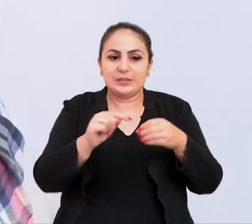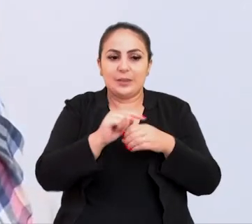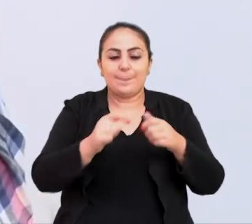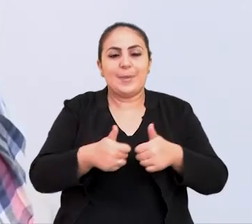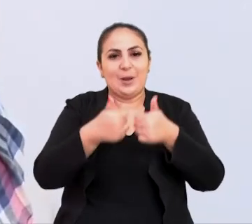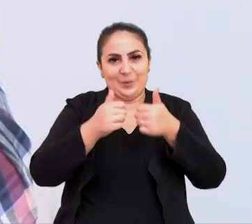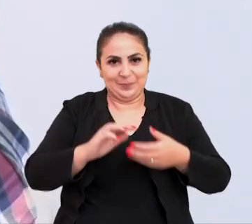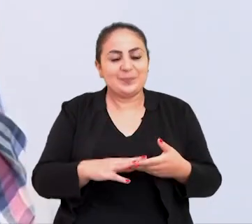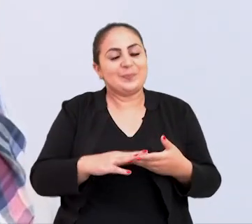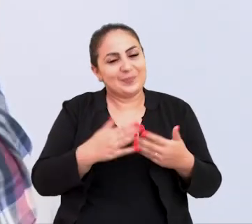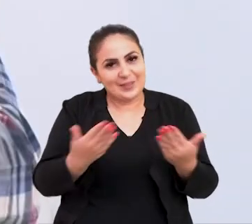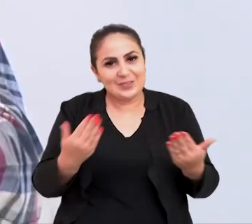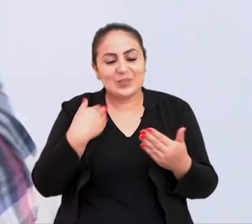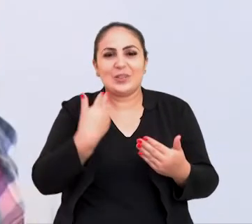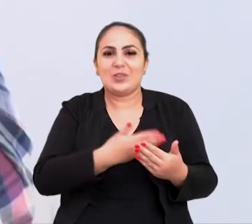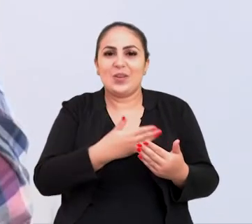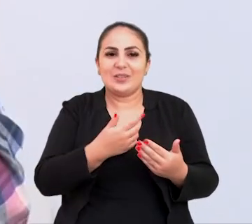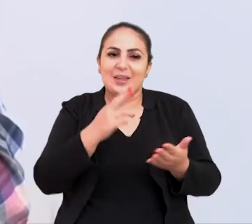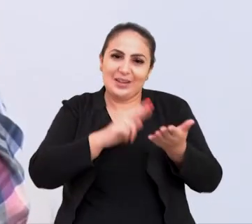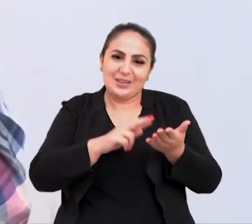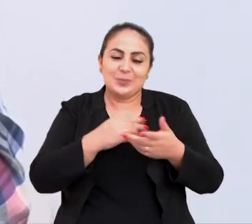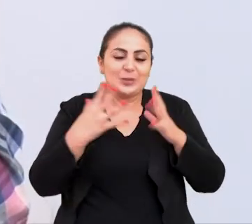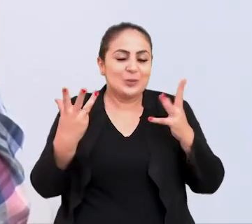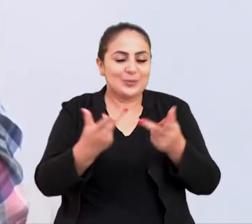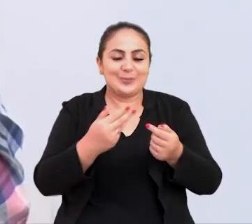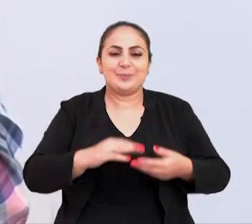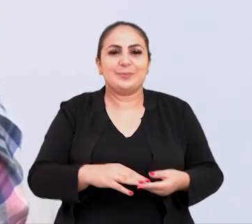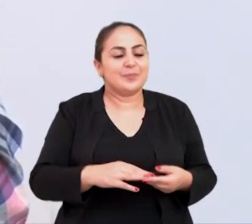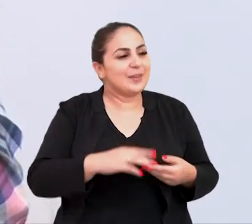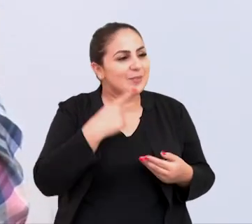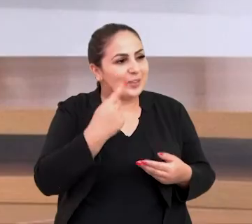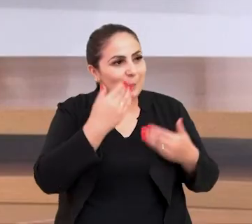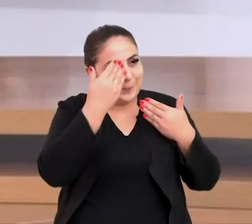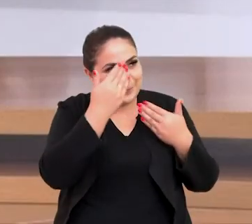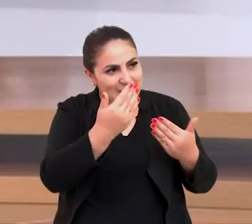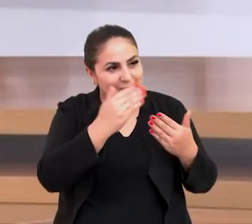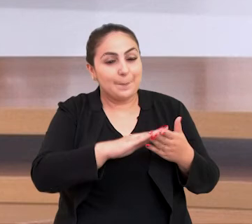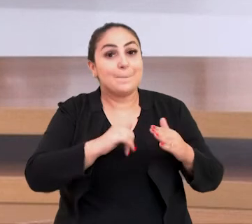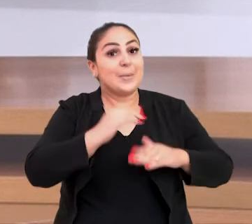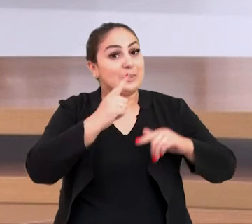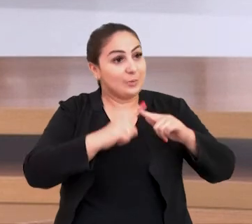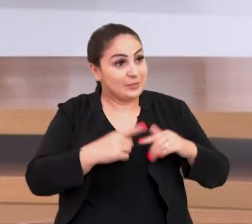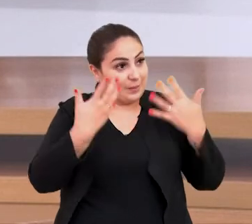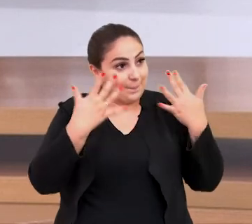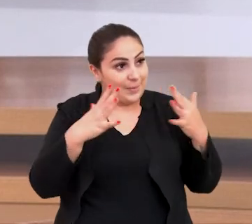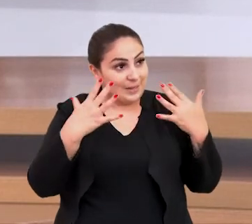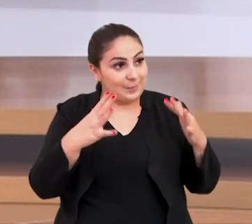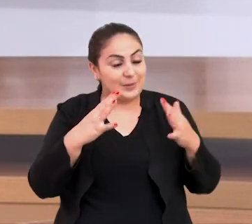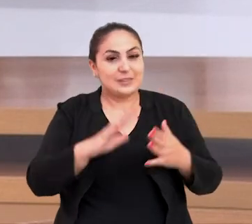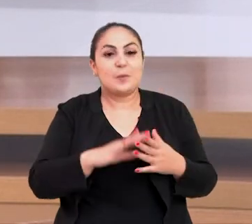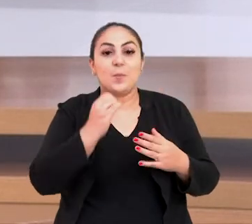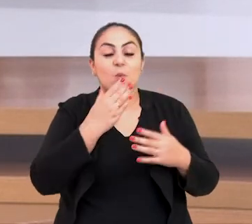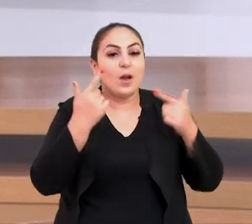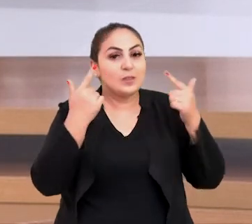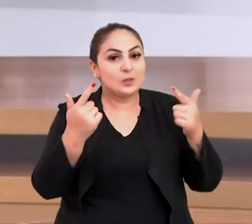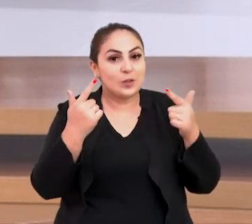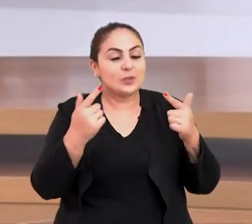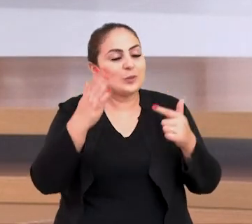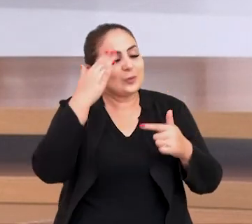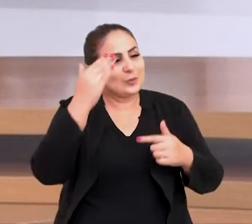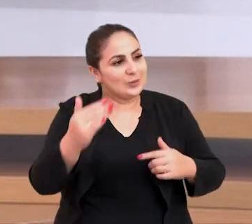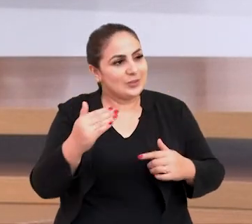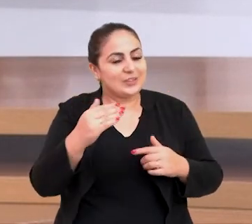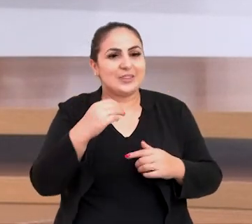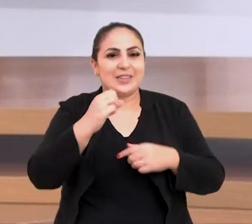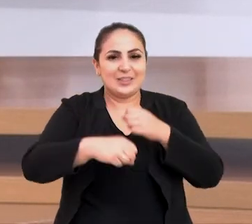uma cidade cada dia melhor. Isso que a gente deixa aqui de recado para todos. Vereadora, obrigada. Mais uma vez, parabéns, boa